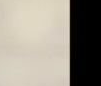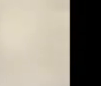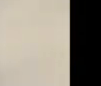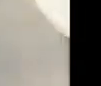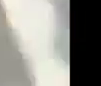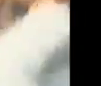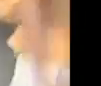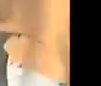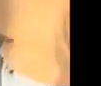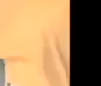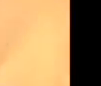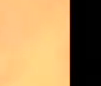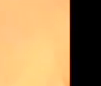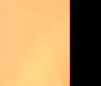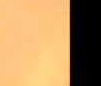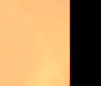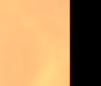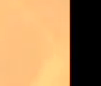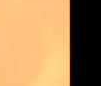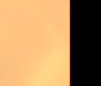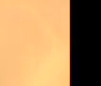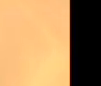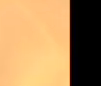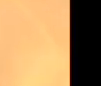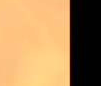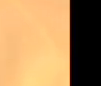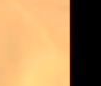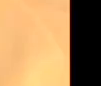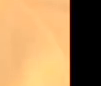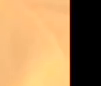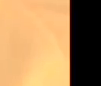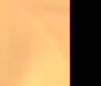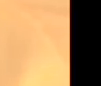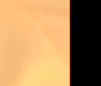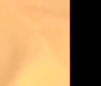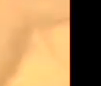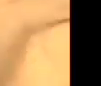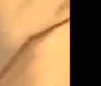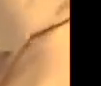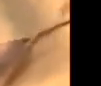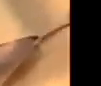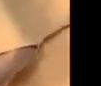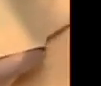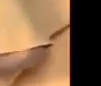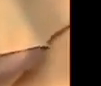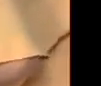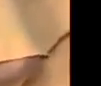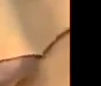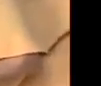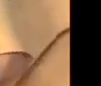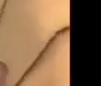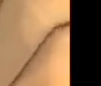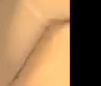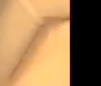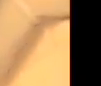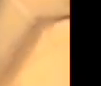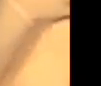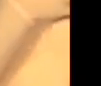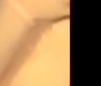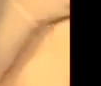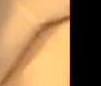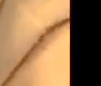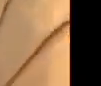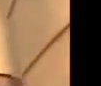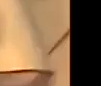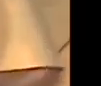O pai de Pedro e Eric, Carlos Henrique, é um dos xilogravuristas mais produtivos do Ceará. Menino danado, tá